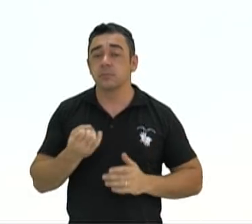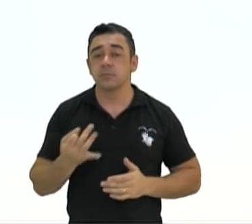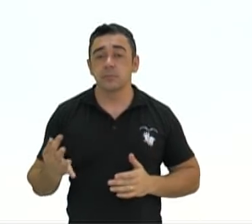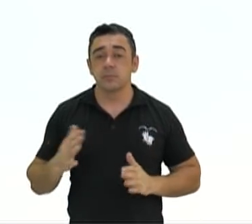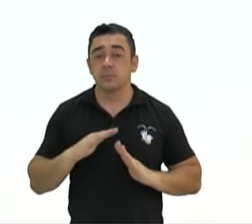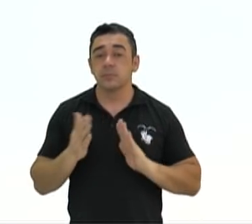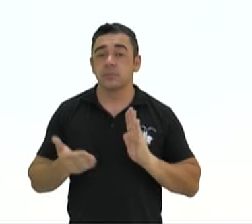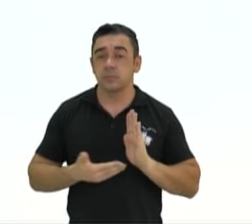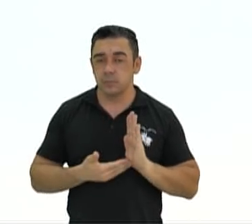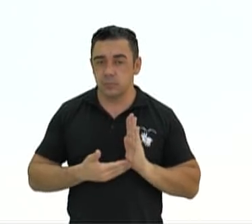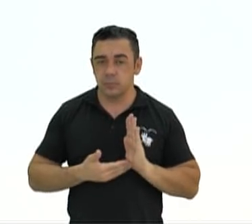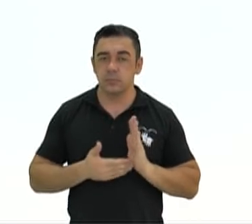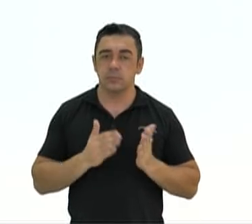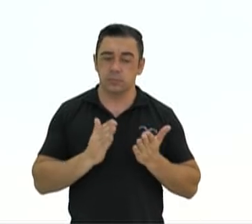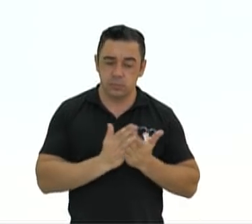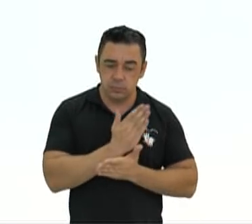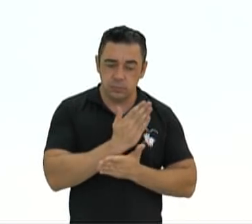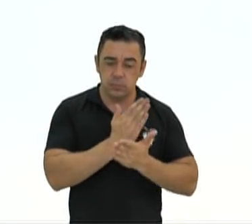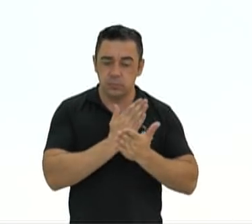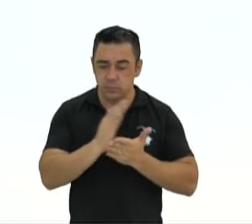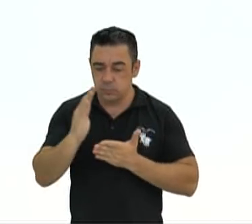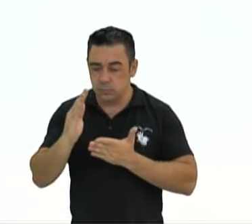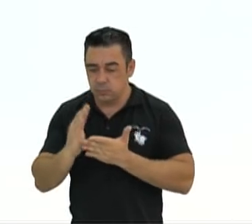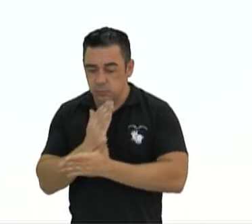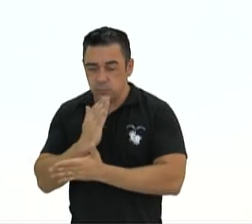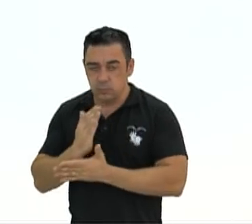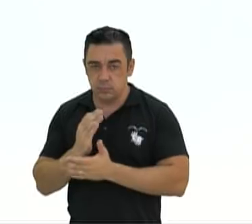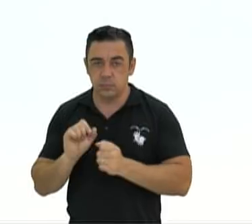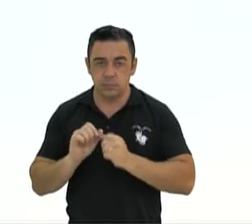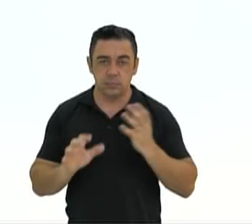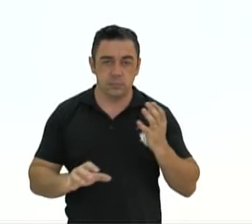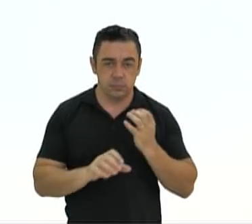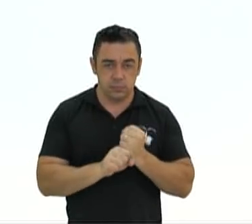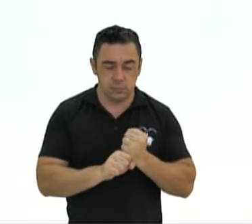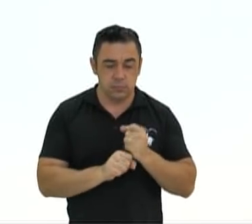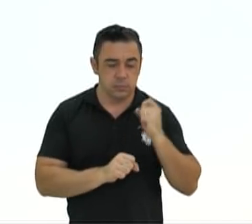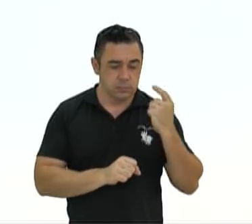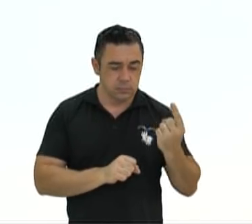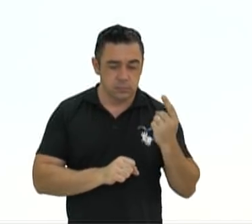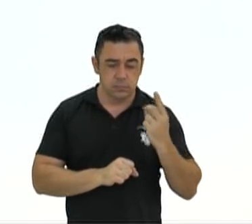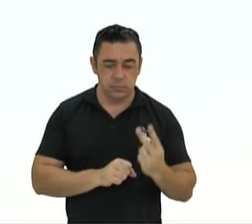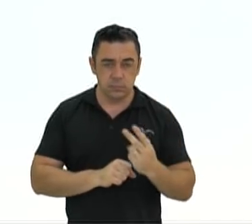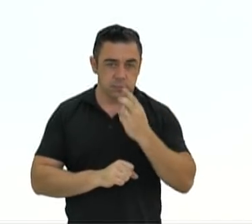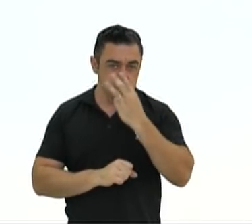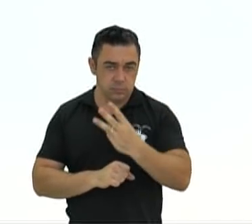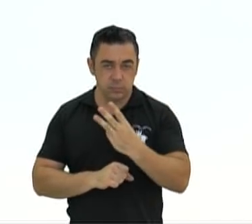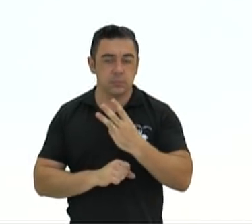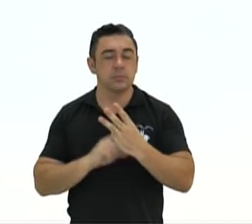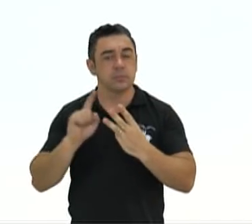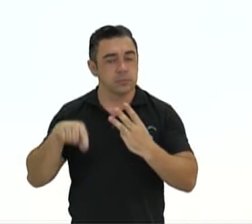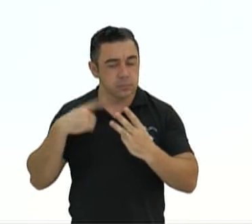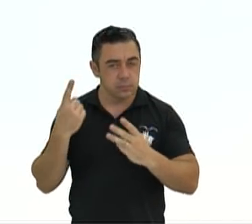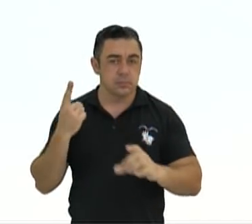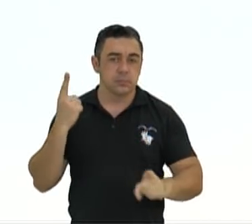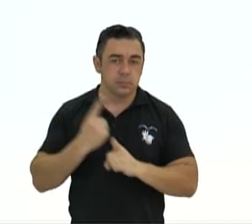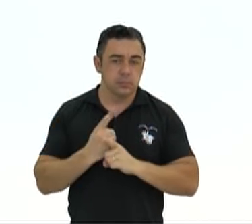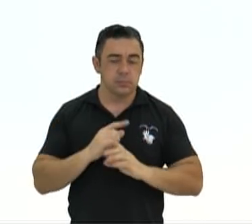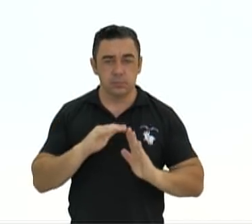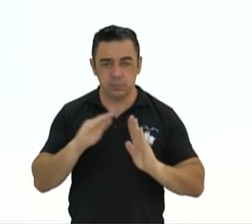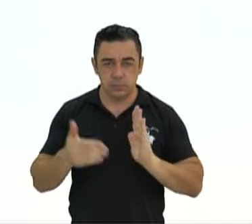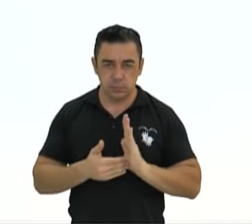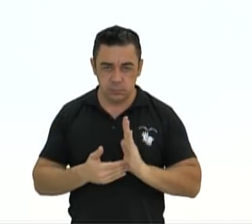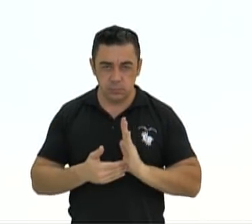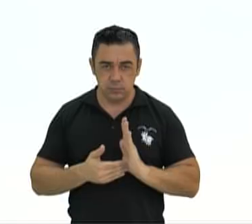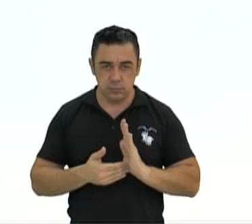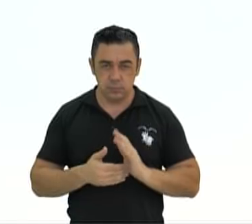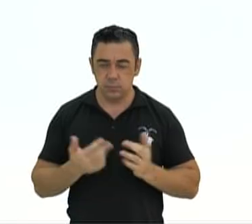figura? Separe esses 3, calcule separadamente o volume e para achar o total você soma,